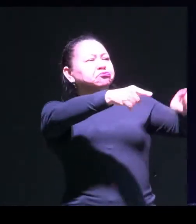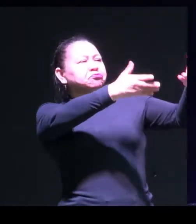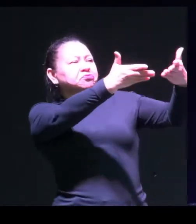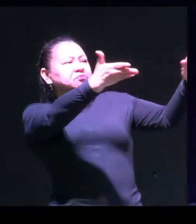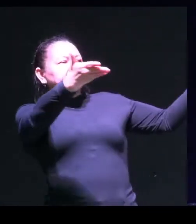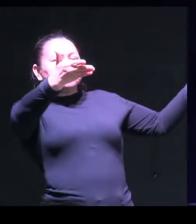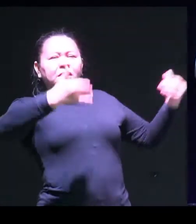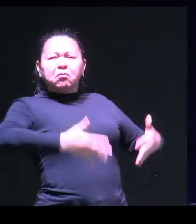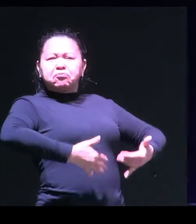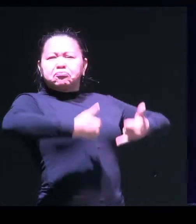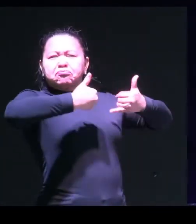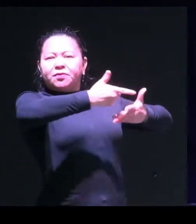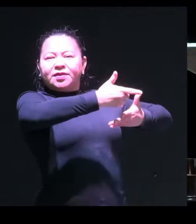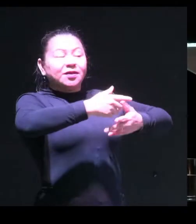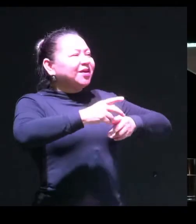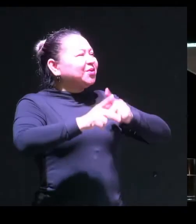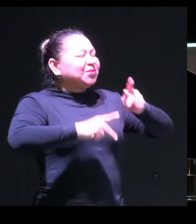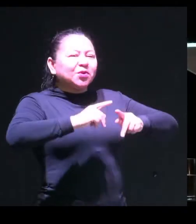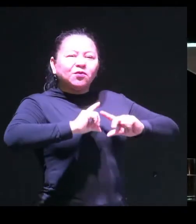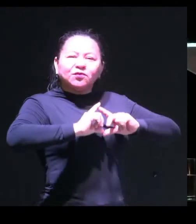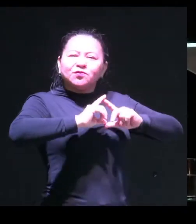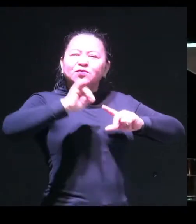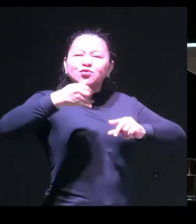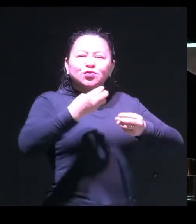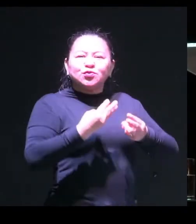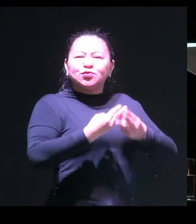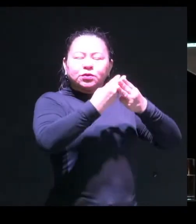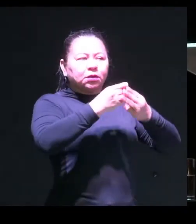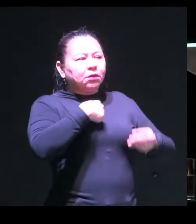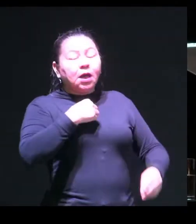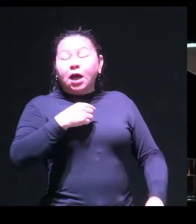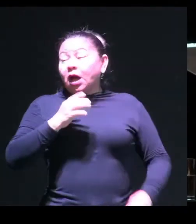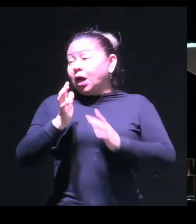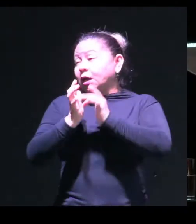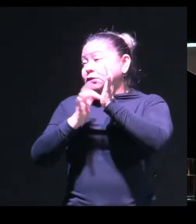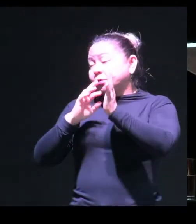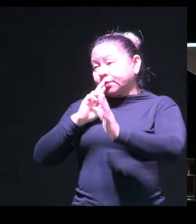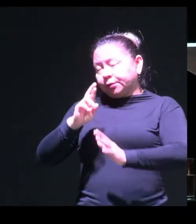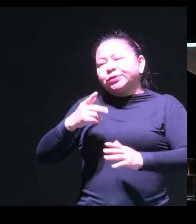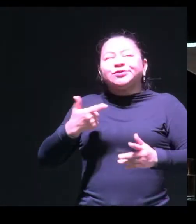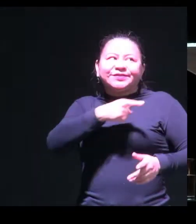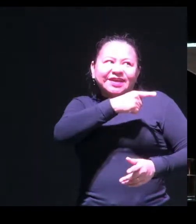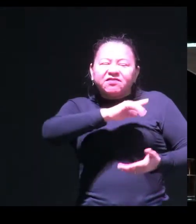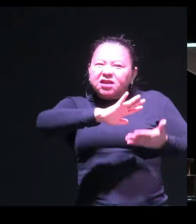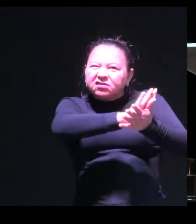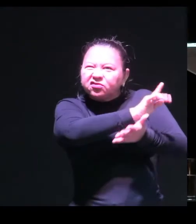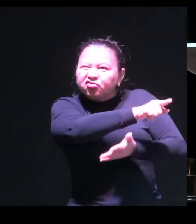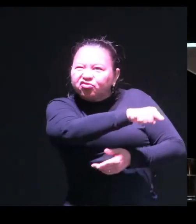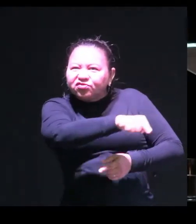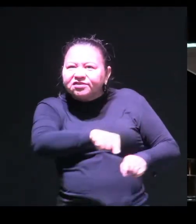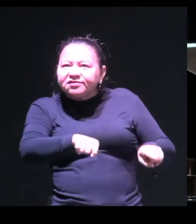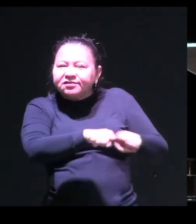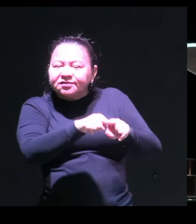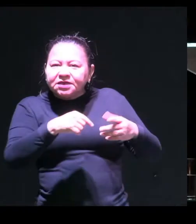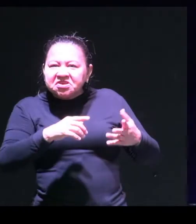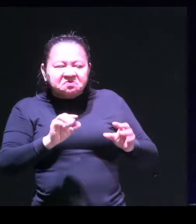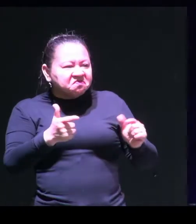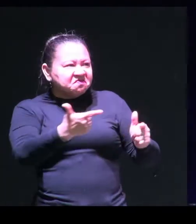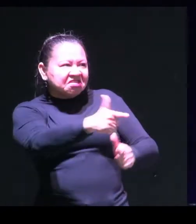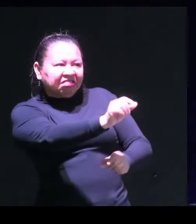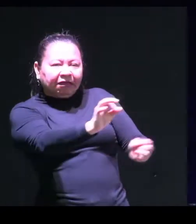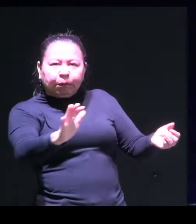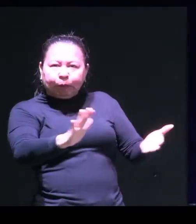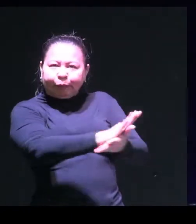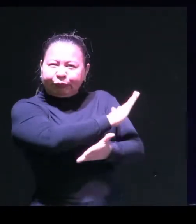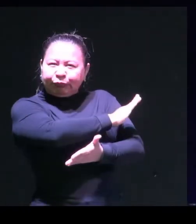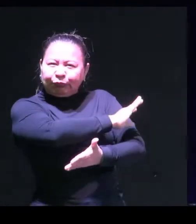coisa? Isso aqui é o orgulho do povo judeu. E Jesus disse: não vai ficar pedra sobre pedra. Ele respondeu para eles aqui: eu afirmo para vocês que não ficará pedra sobre